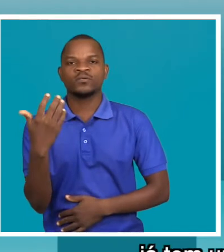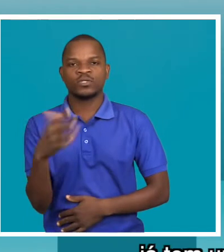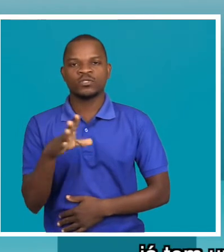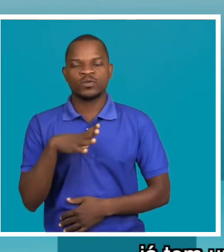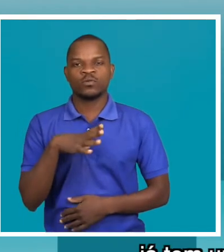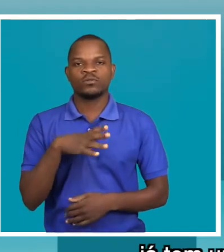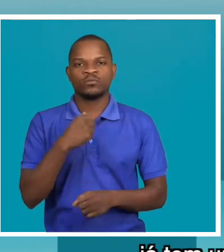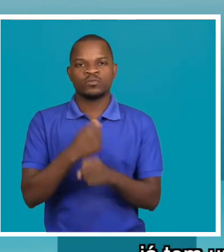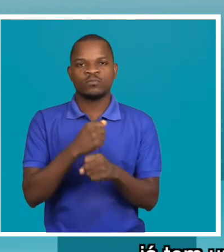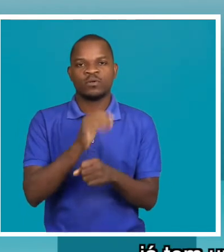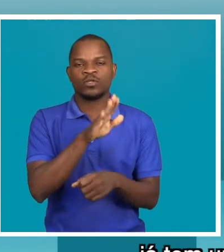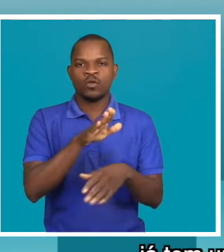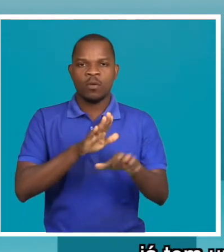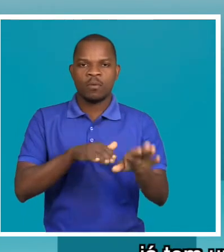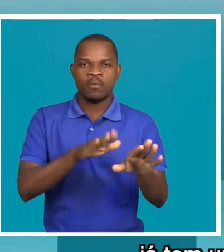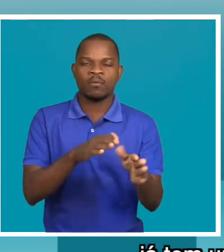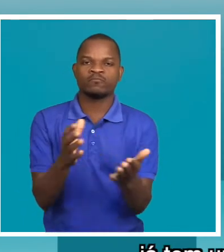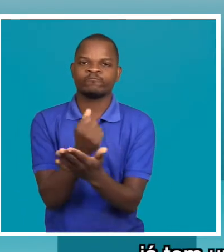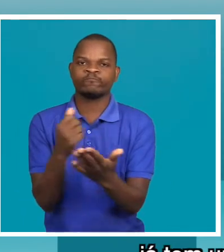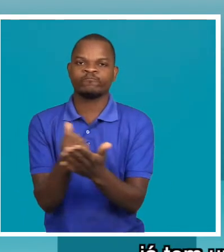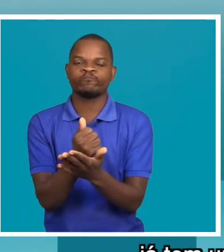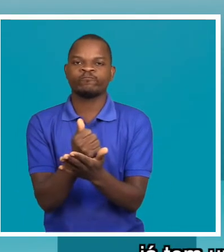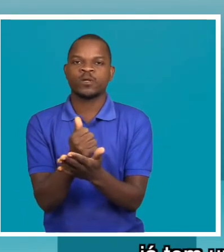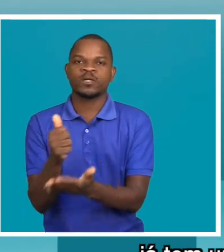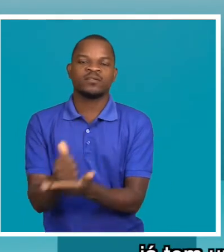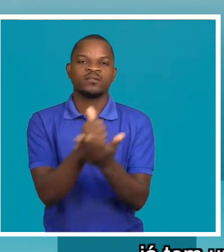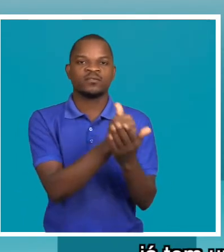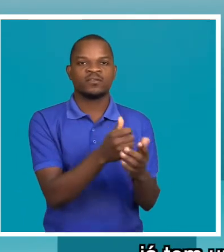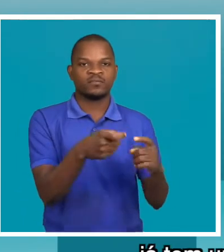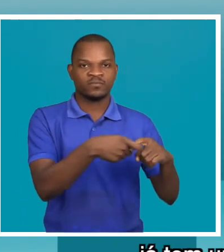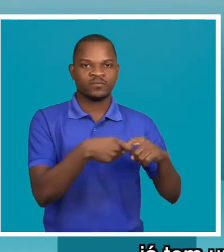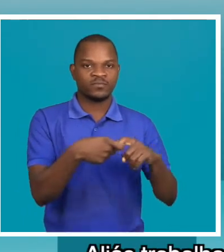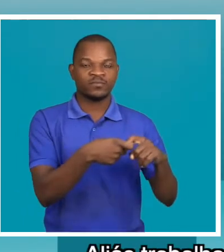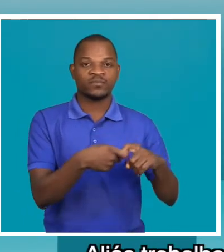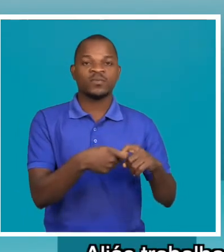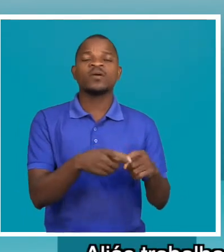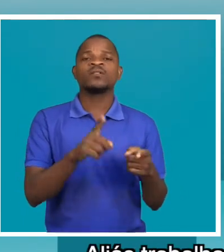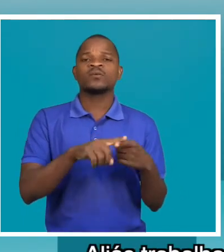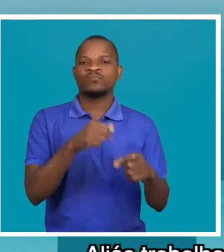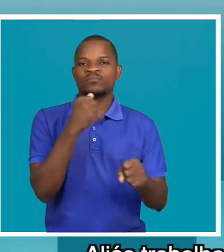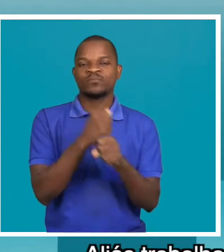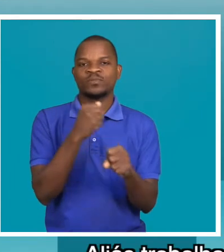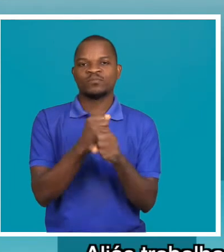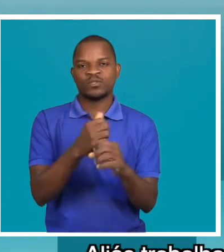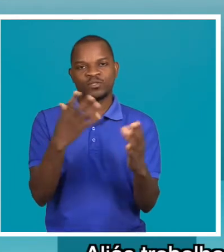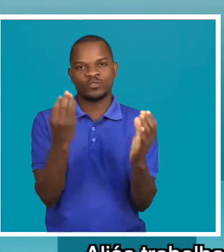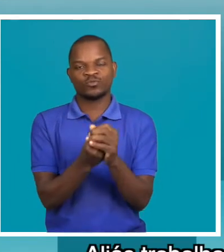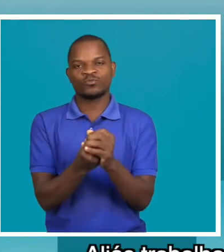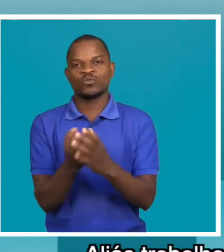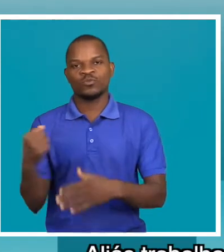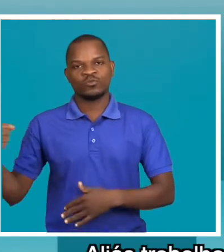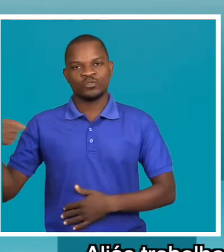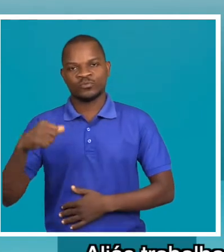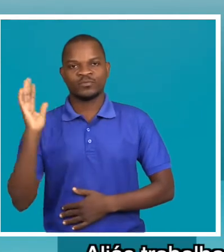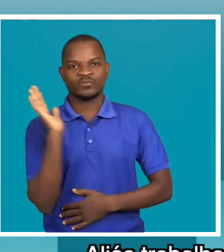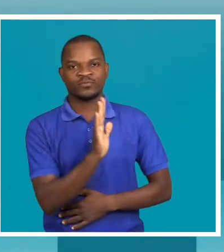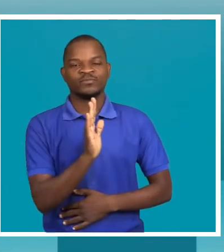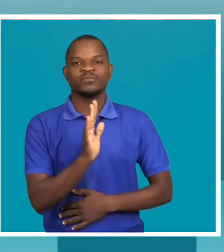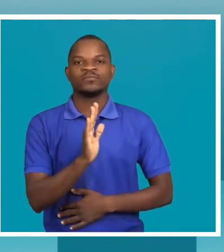atividade, ele consegue sustentar a sua família. Aliás, trabalha juntamente com a sua